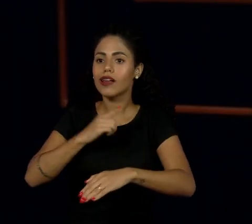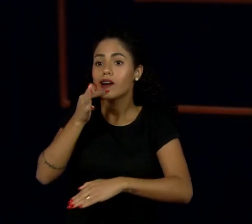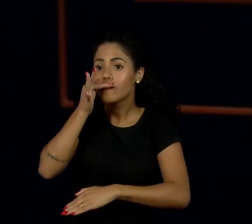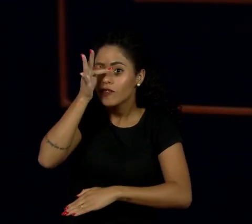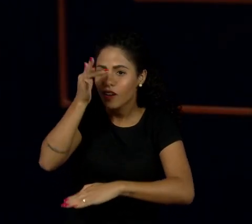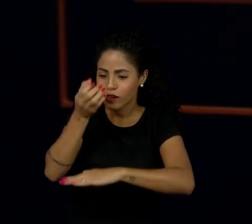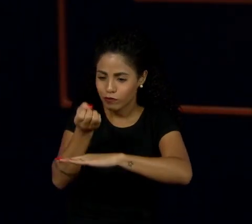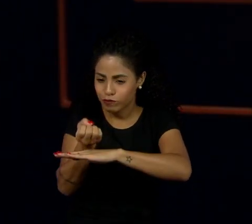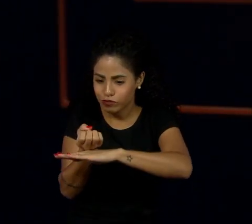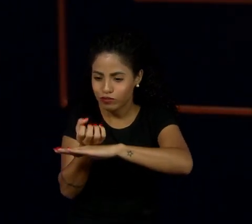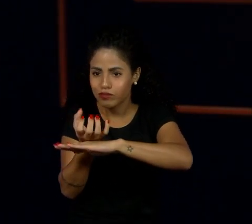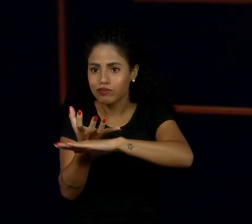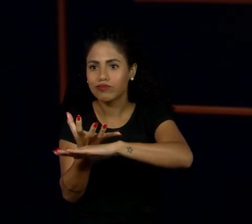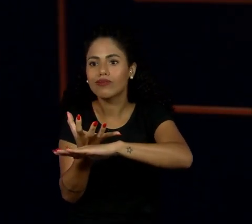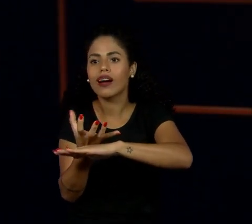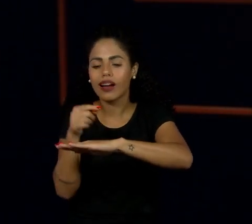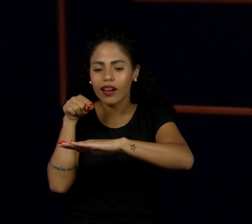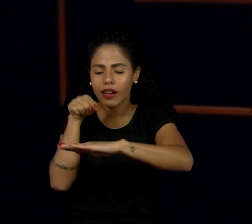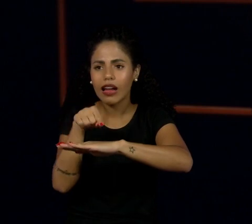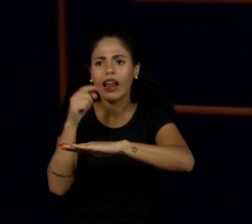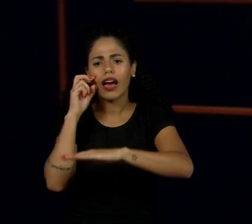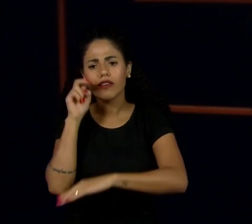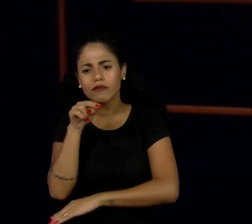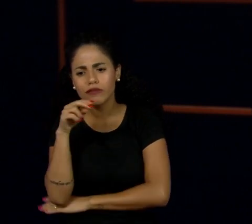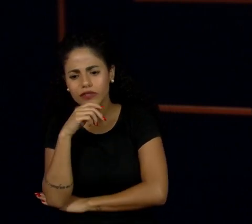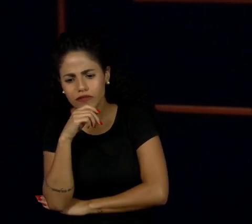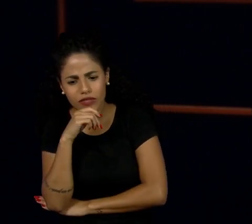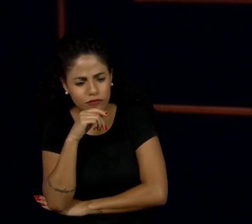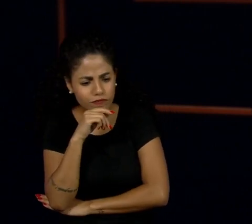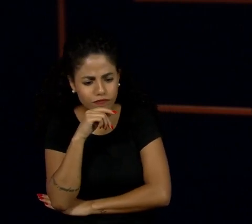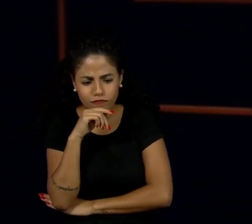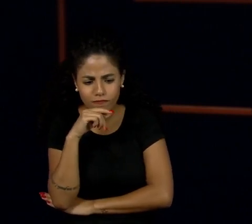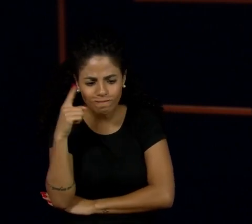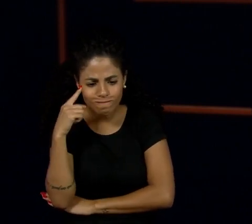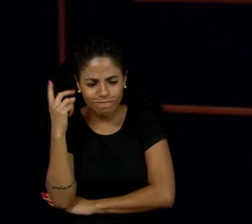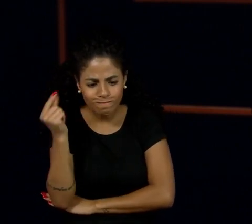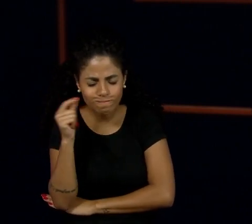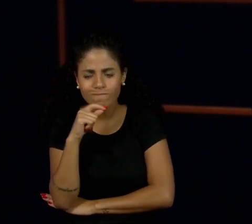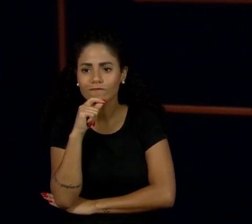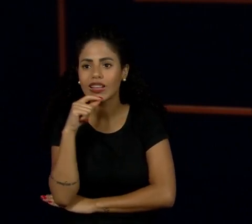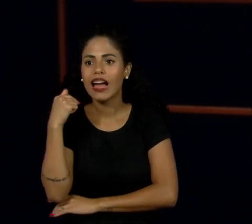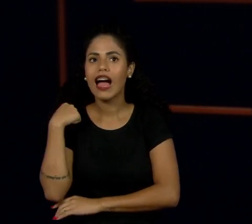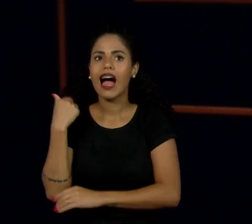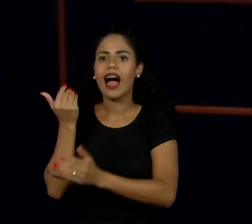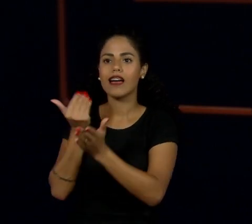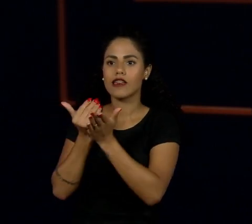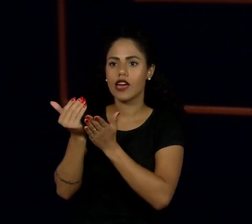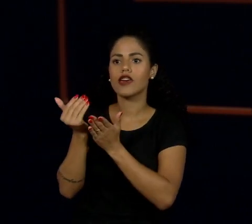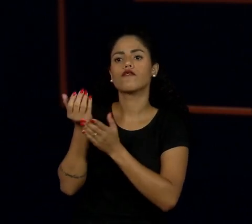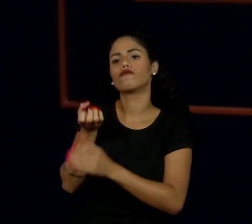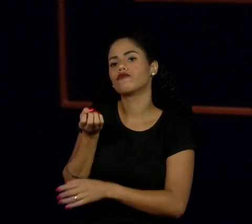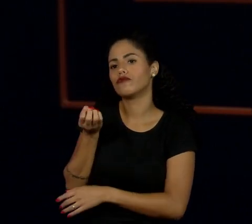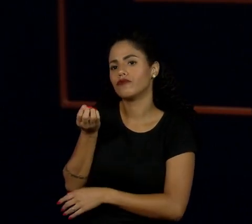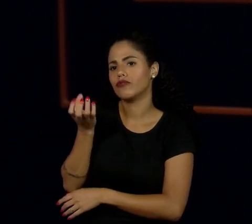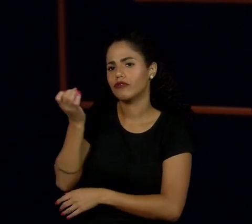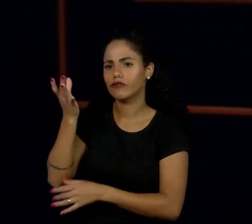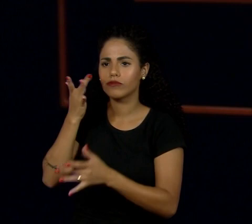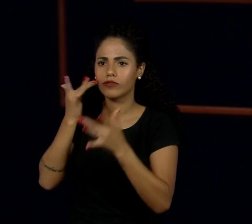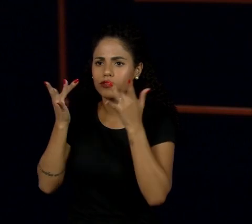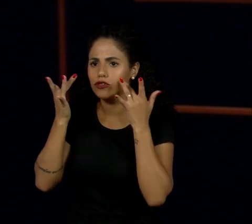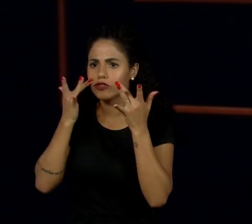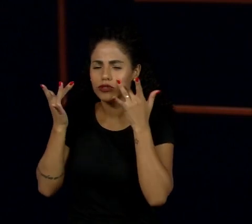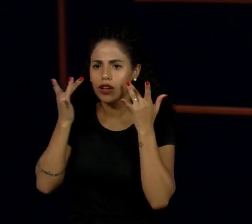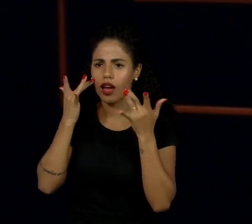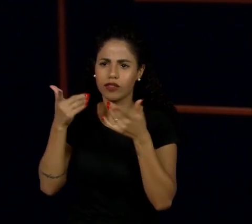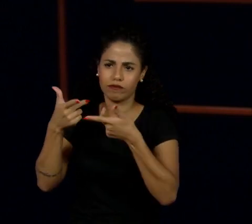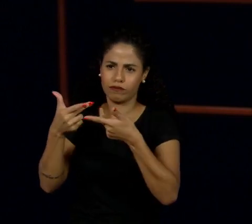no Jardim Botânico do Rio, no Jardim Botânico de São Paulo. Quando eu fui fazer teatro em